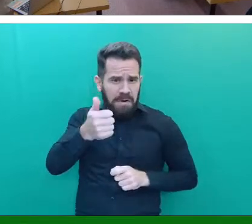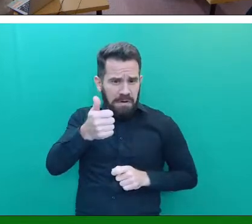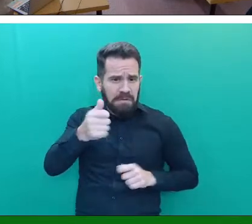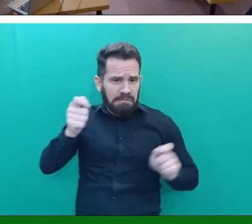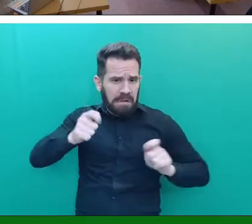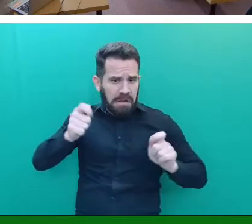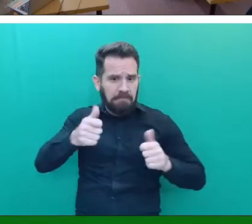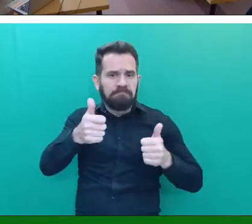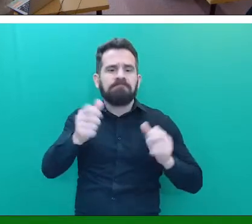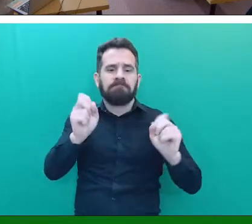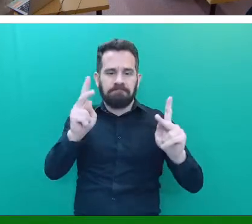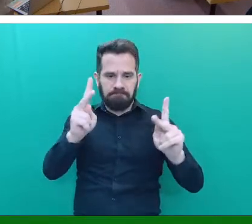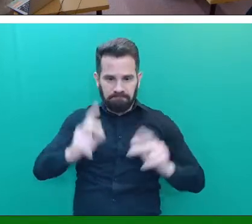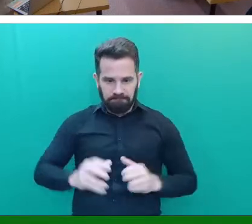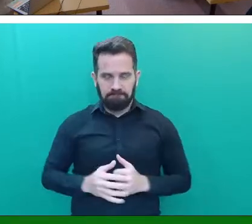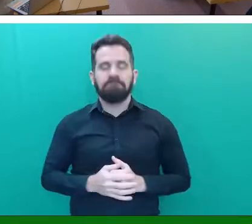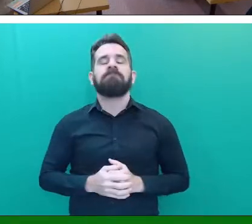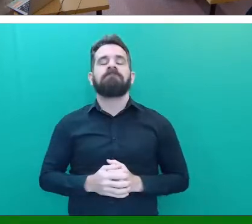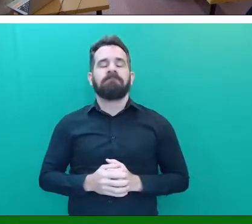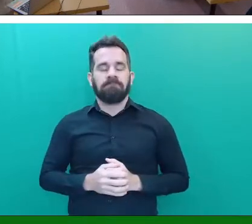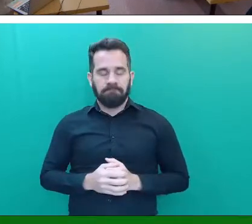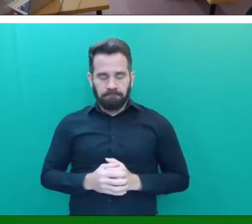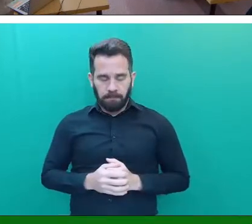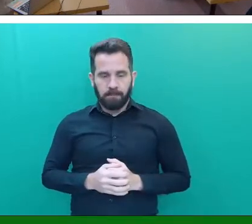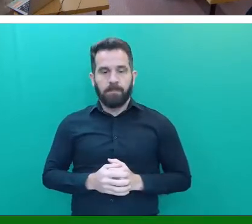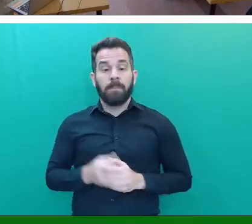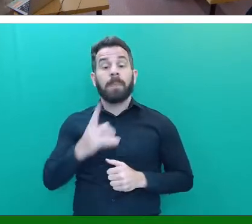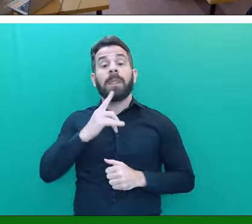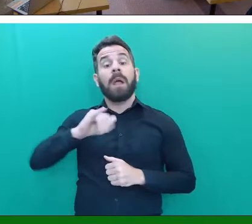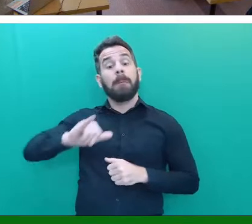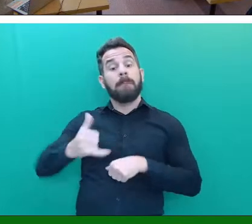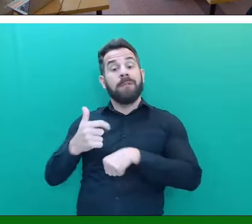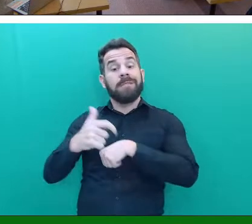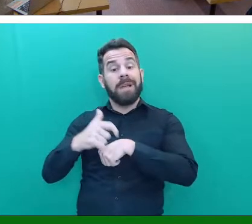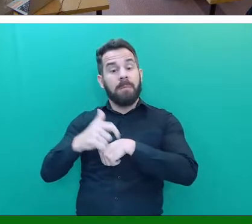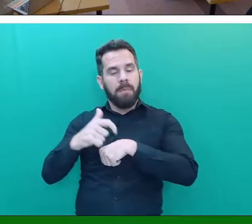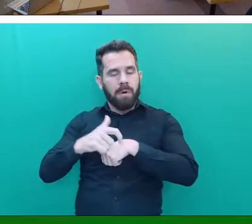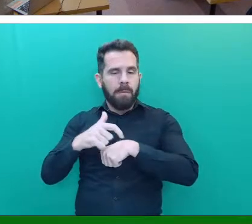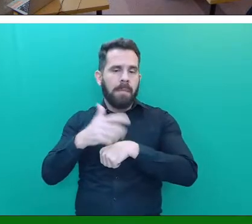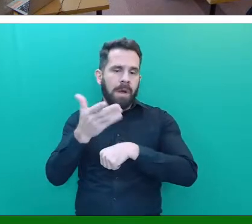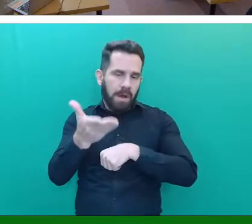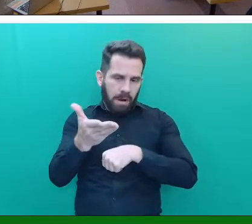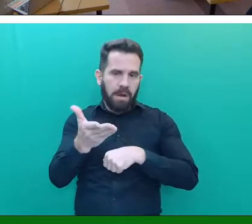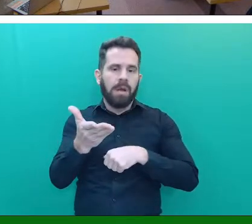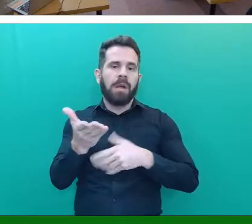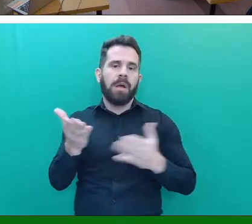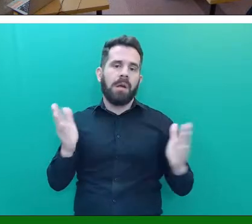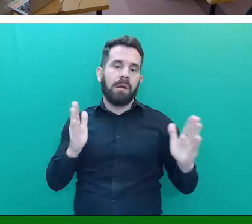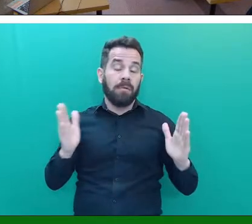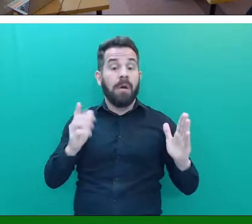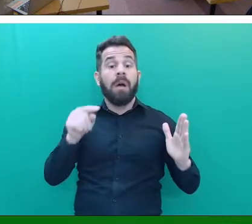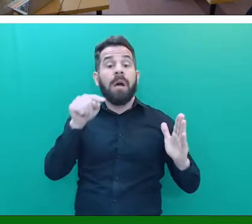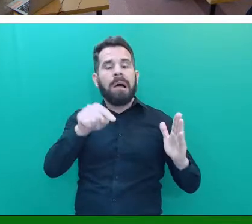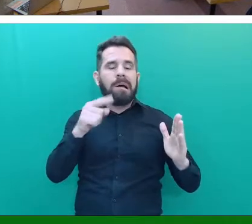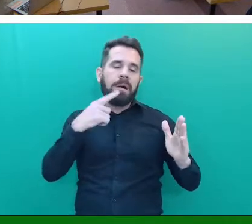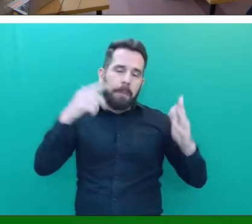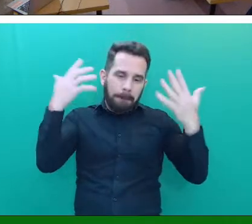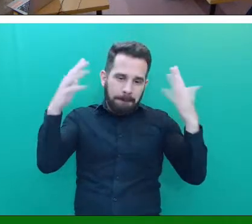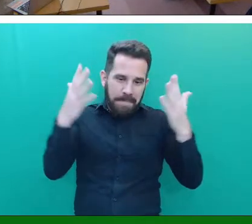bem. Vou aproveitar o momento para parabenizar a Renata pelo trabalho, por toda a